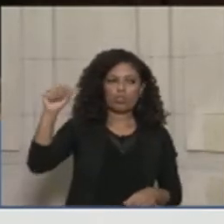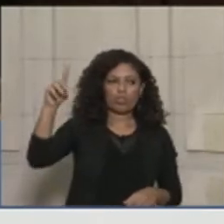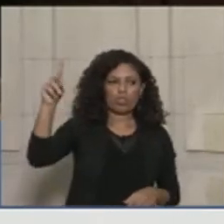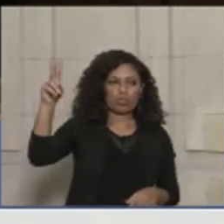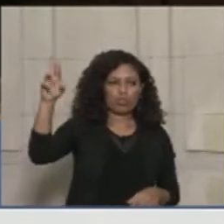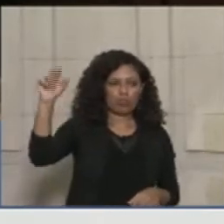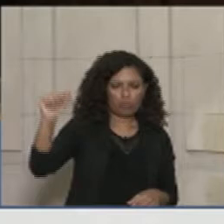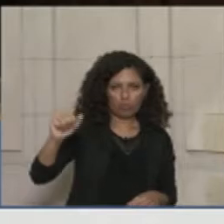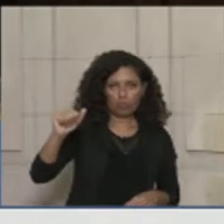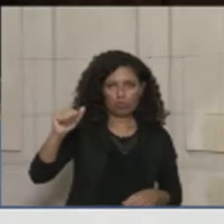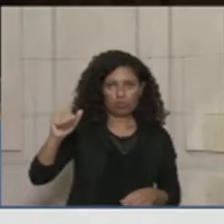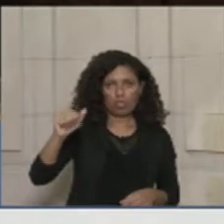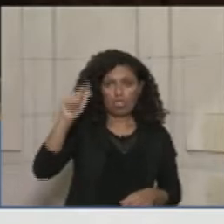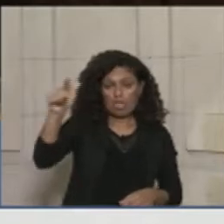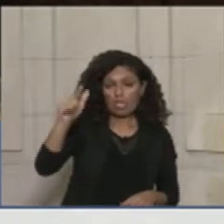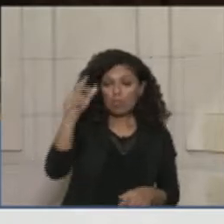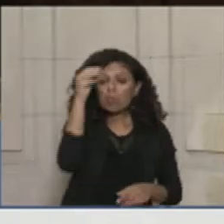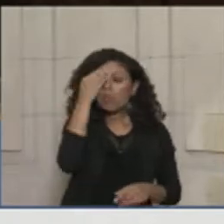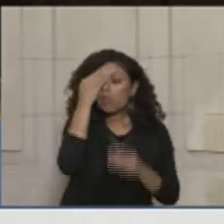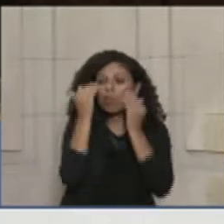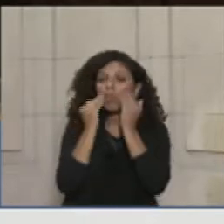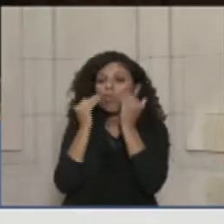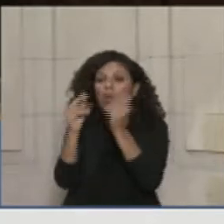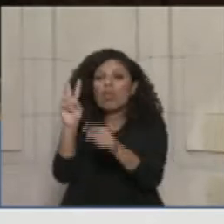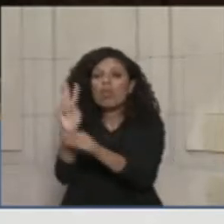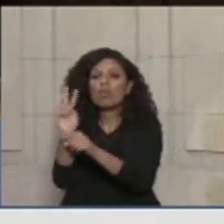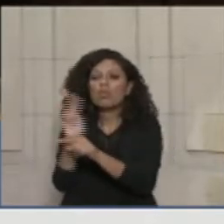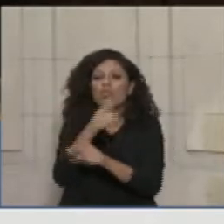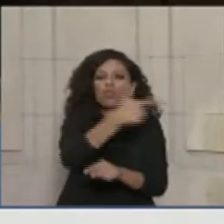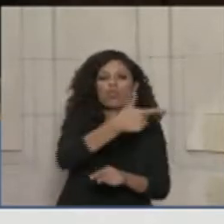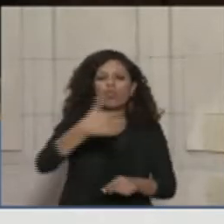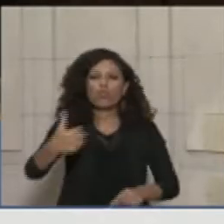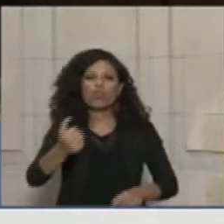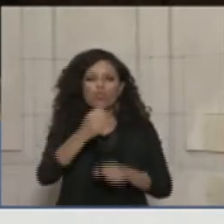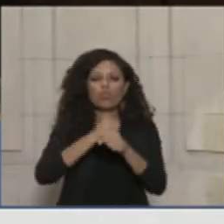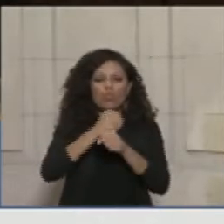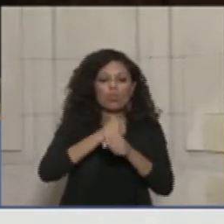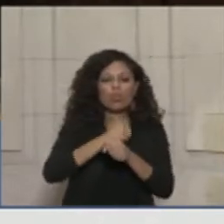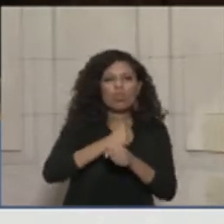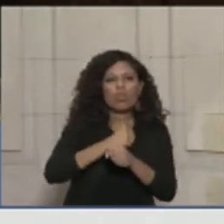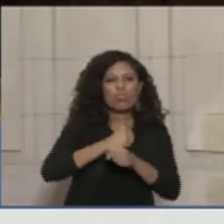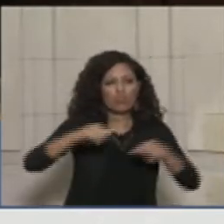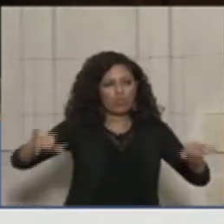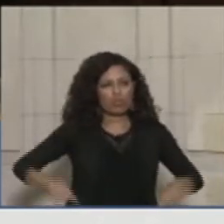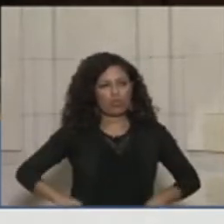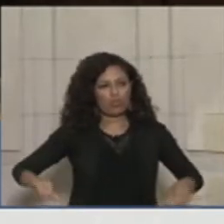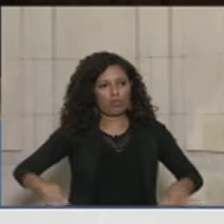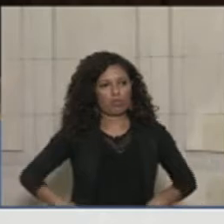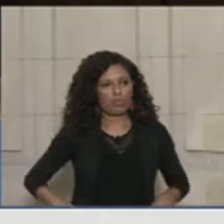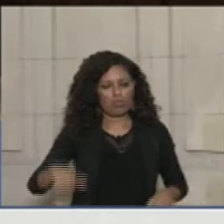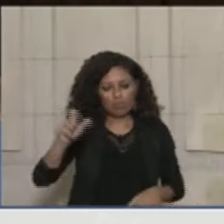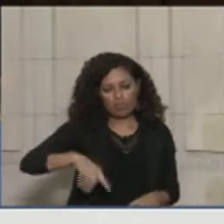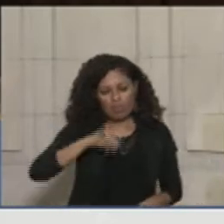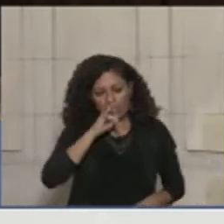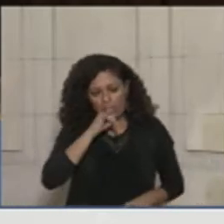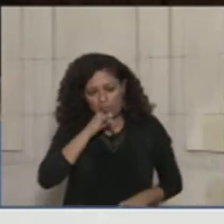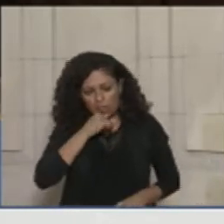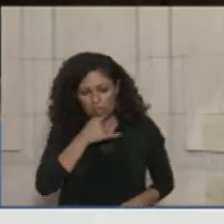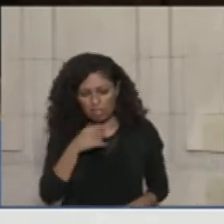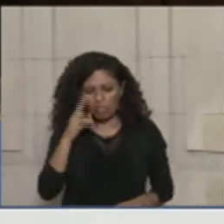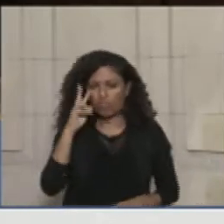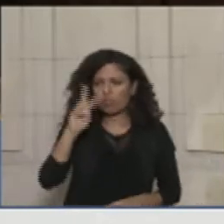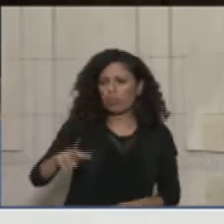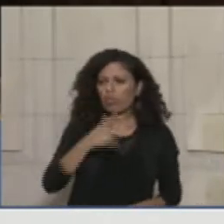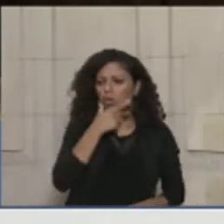21 anos de chumbo do nosso país. Em momentos como esse, é muito triste que a gente tenha um